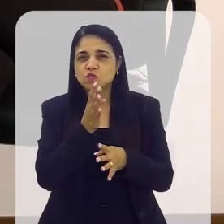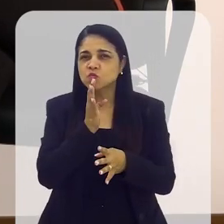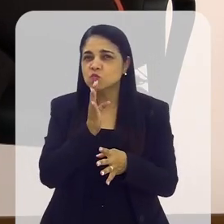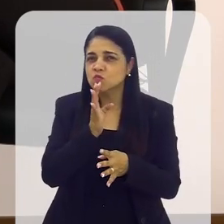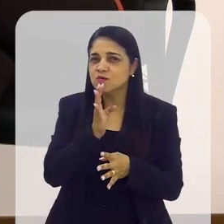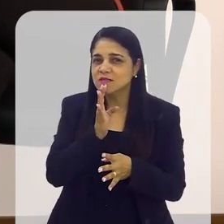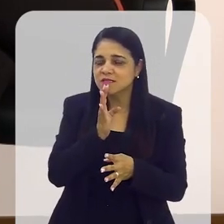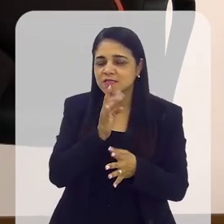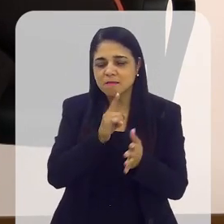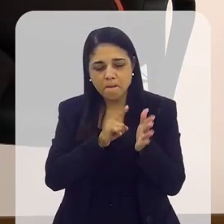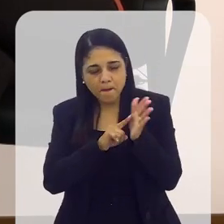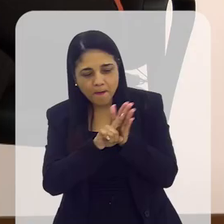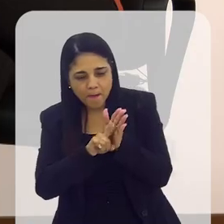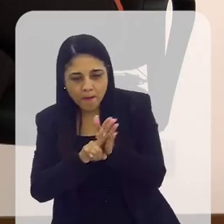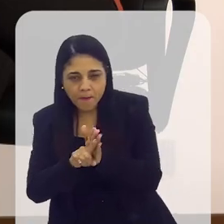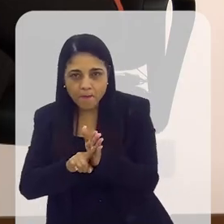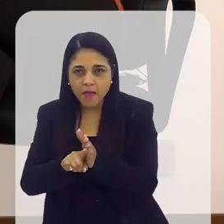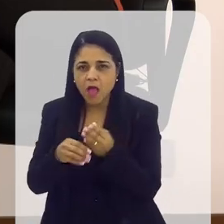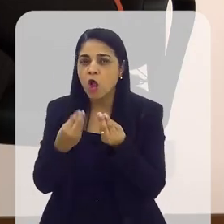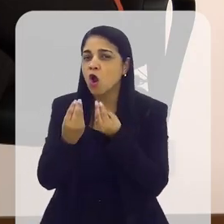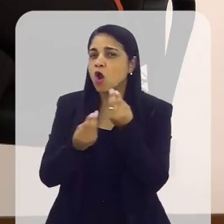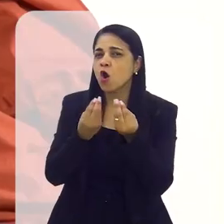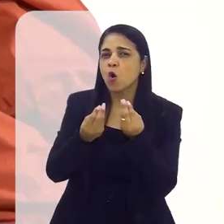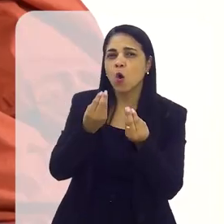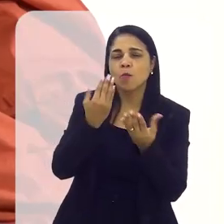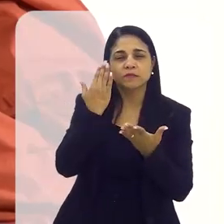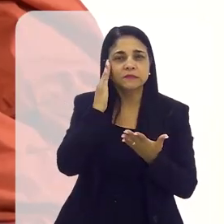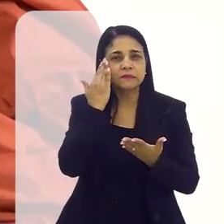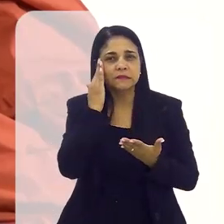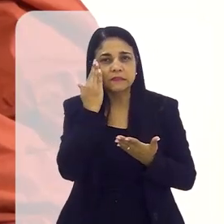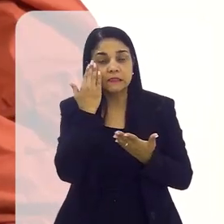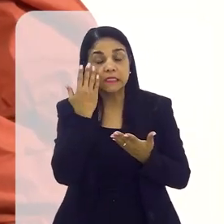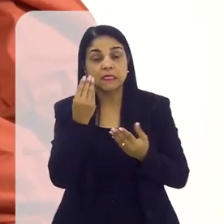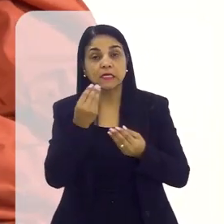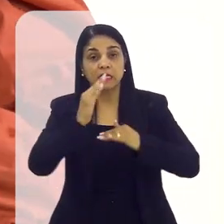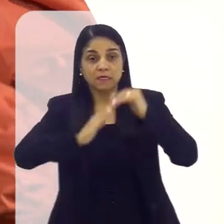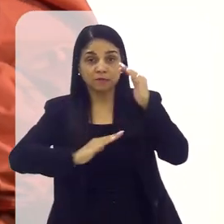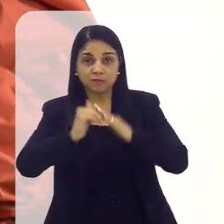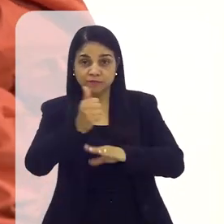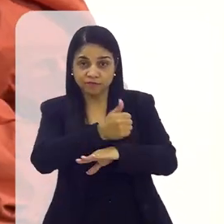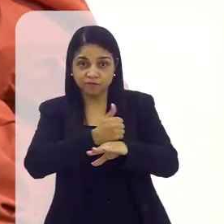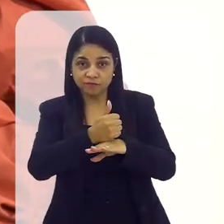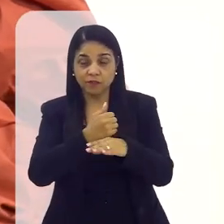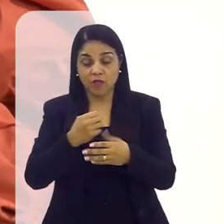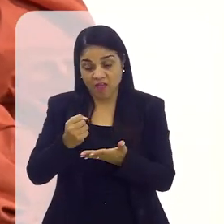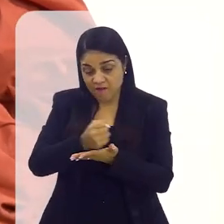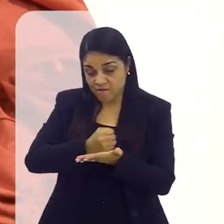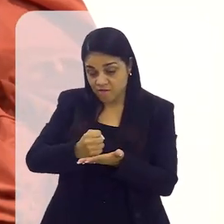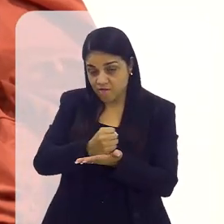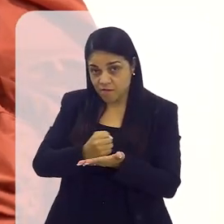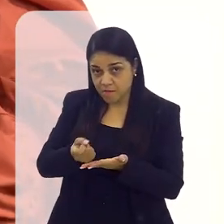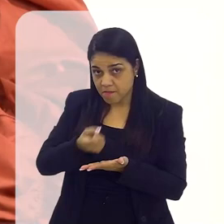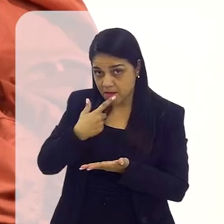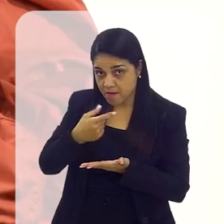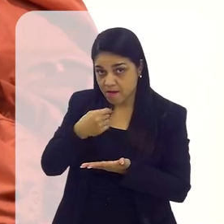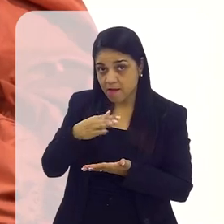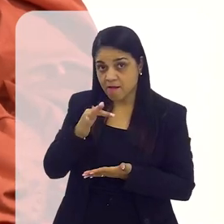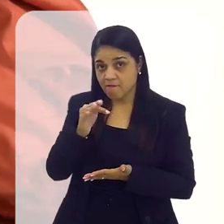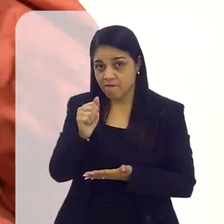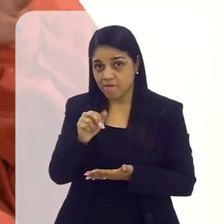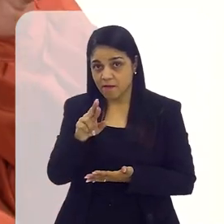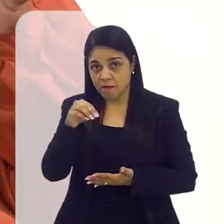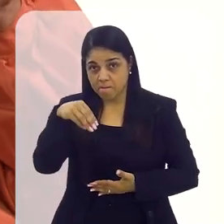que eu fui conhecer e entender como funcionava, e é algo que está em alta. Atendente de farmácia, e a